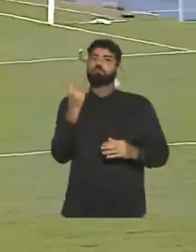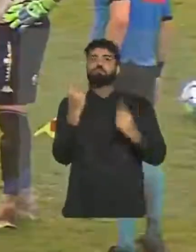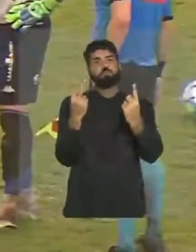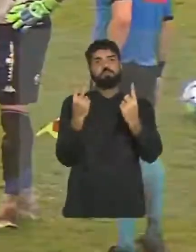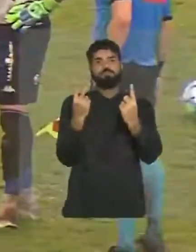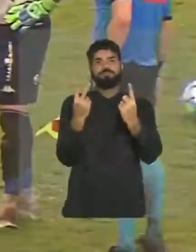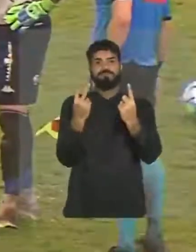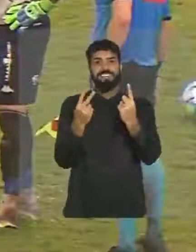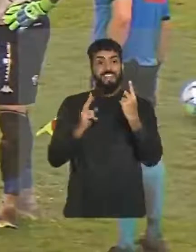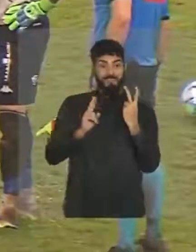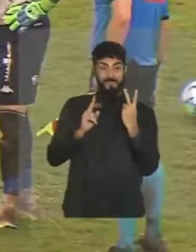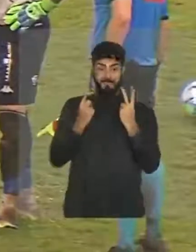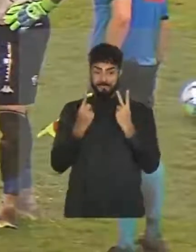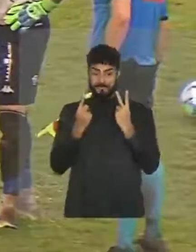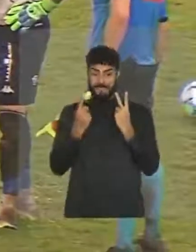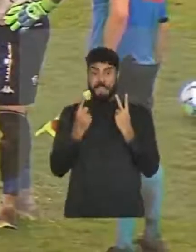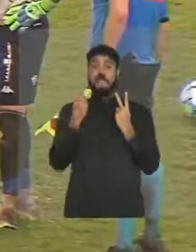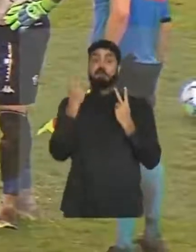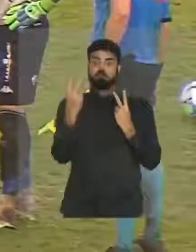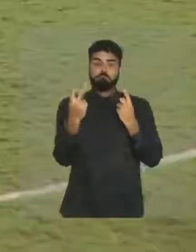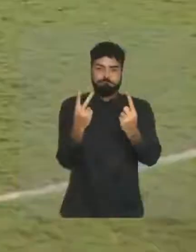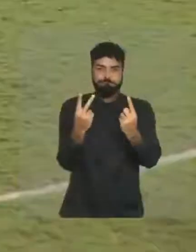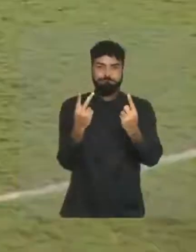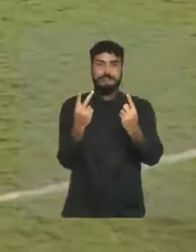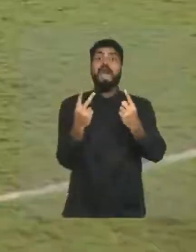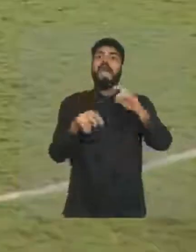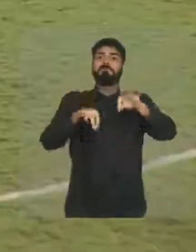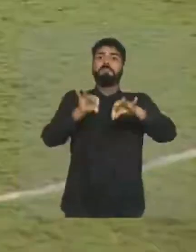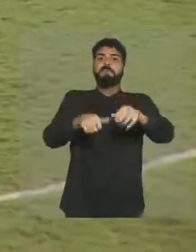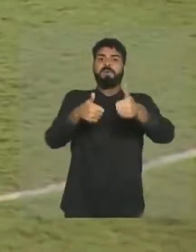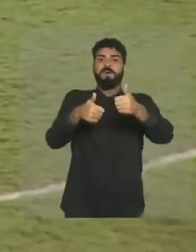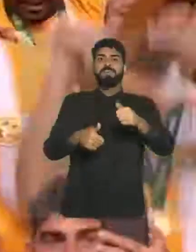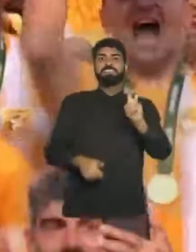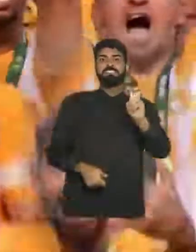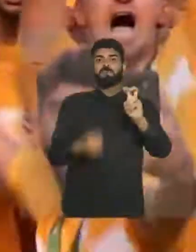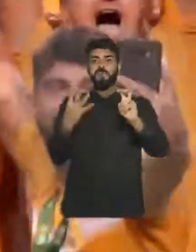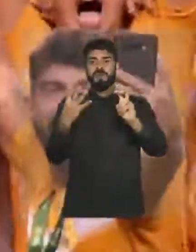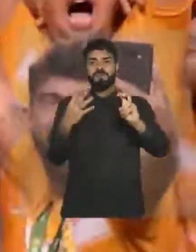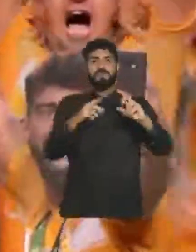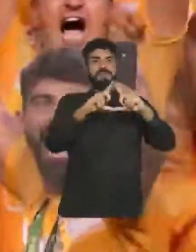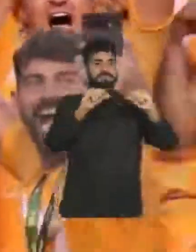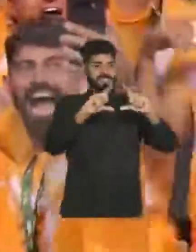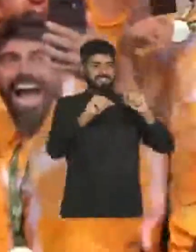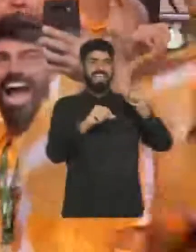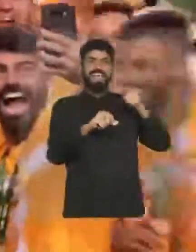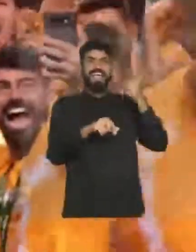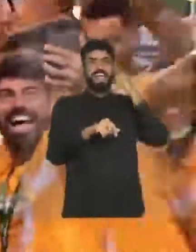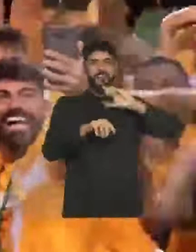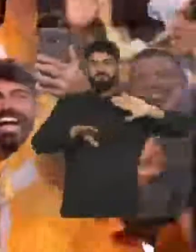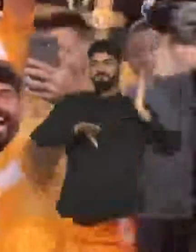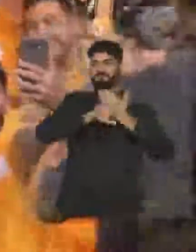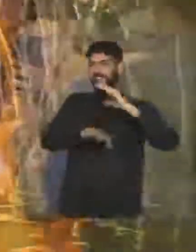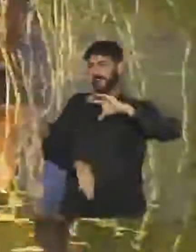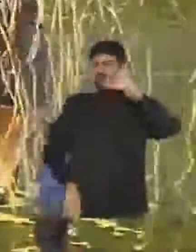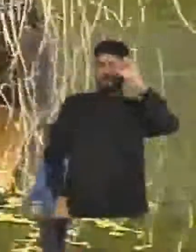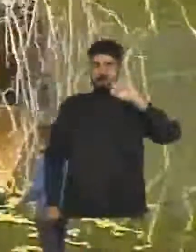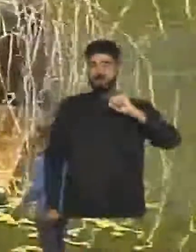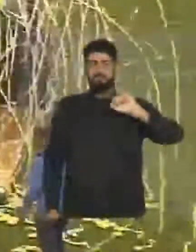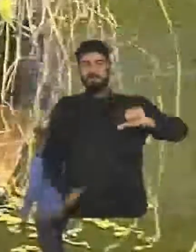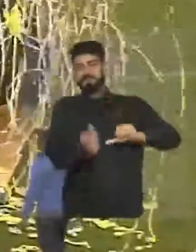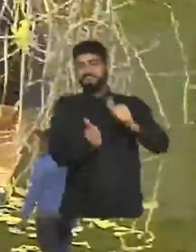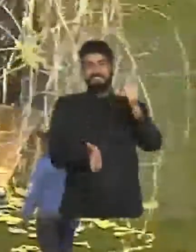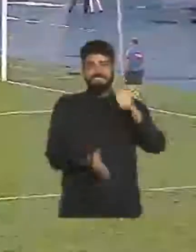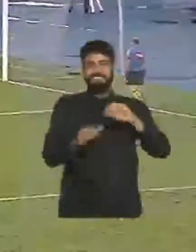placar, mas levou a melhor nas cobranças de pênalti, fazendo 5-4 e conquistando pela primeira vez a Copa Verde em